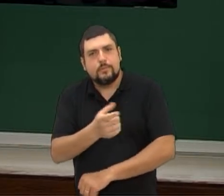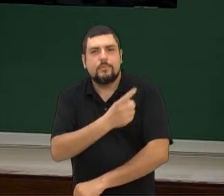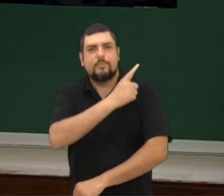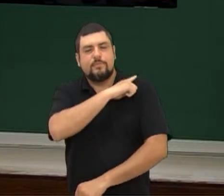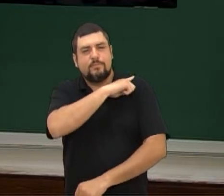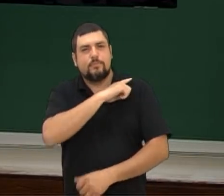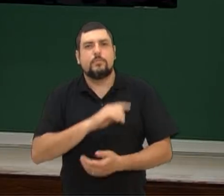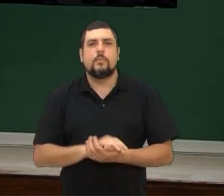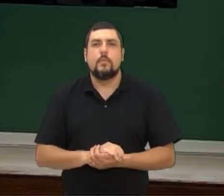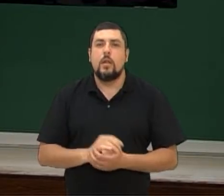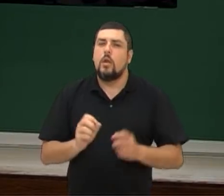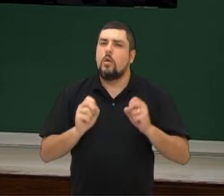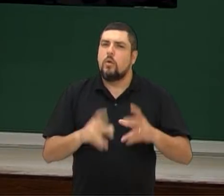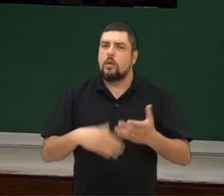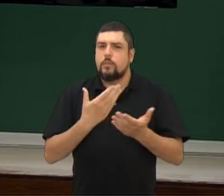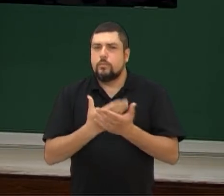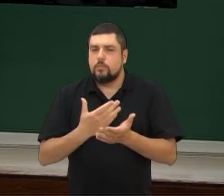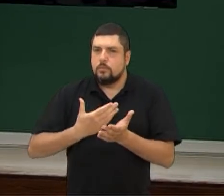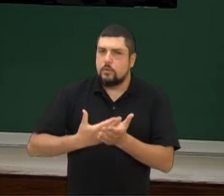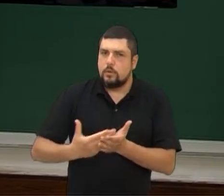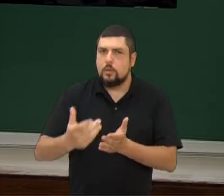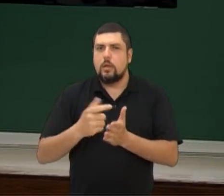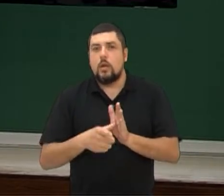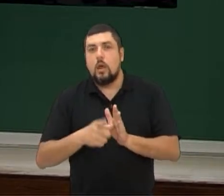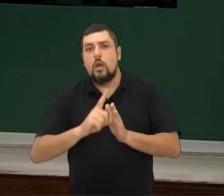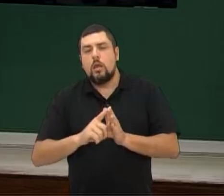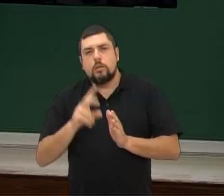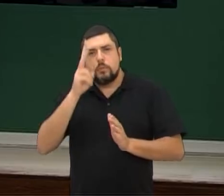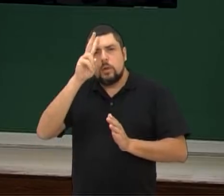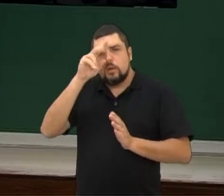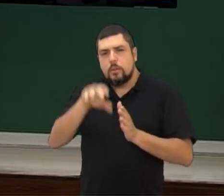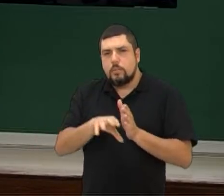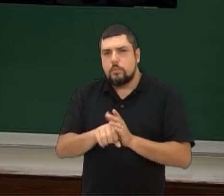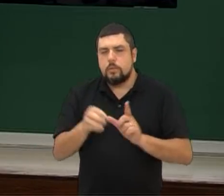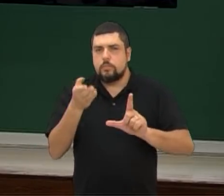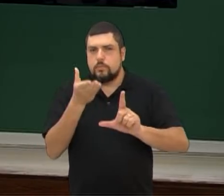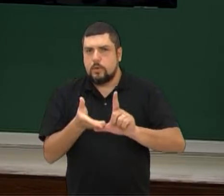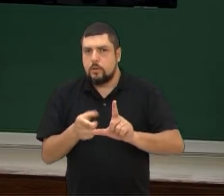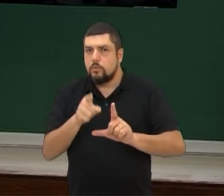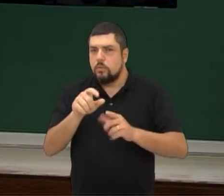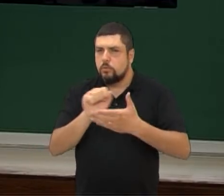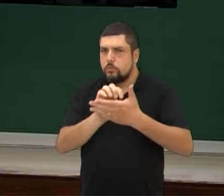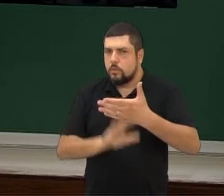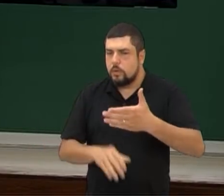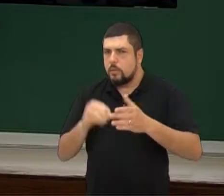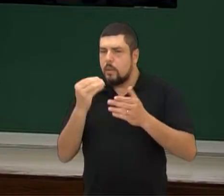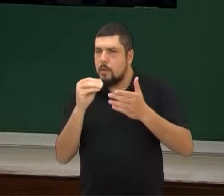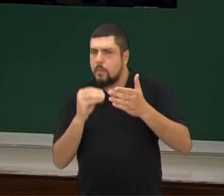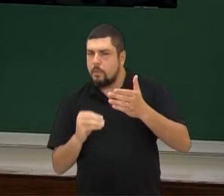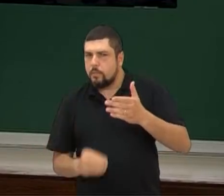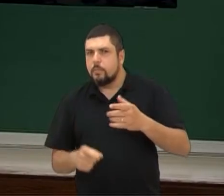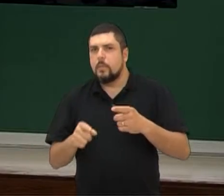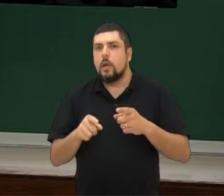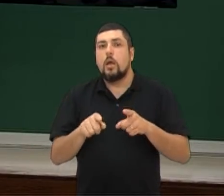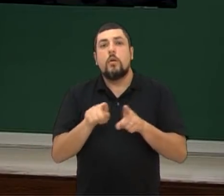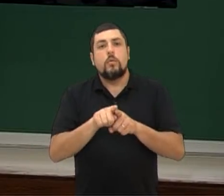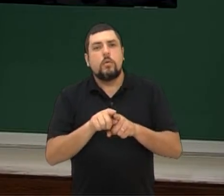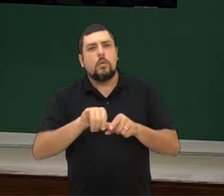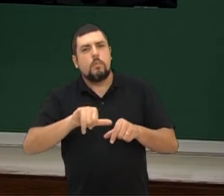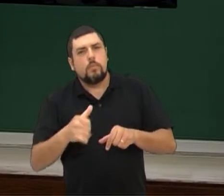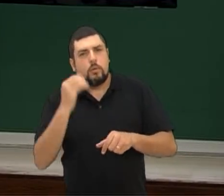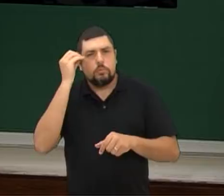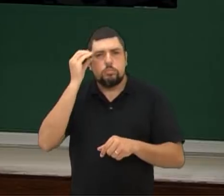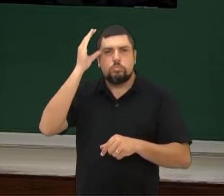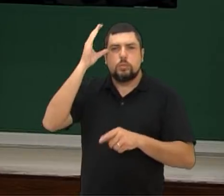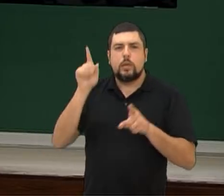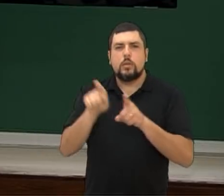Claro que antes da gente iniciar a aula, vou lembrá-los de entrar no Class, fazer as suas atividades e garantir ali mais conhecimento e também a